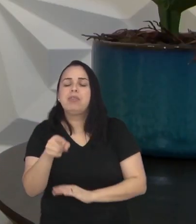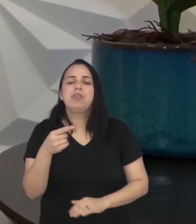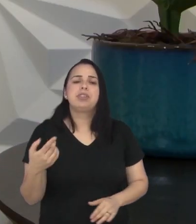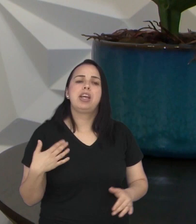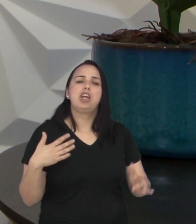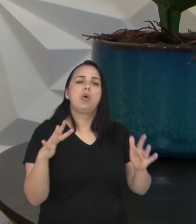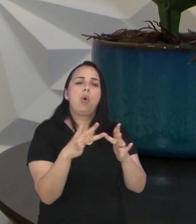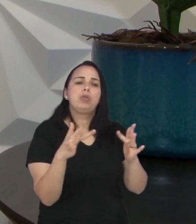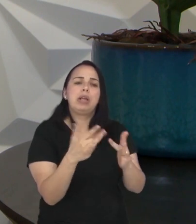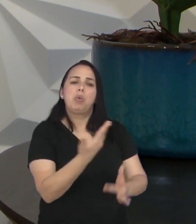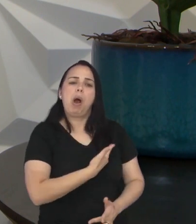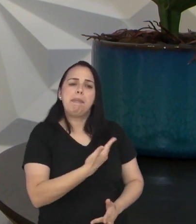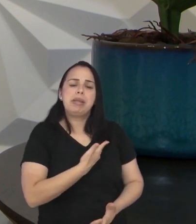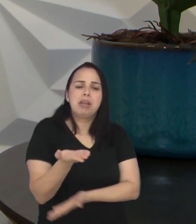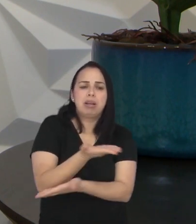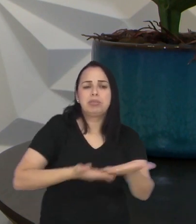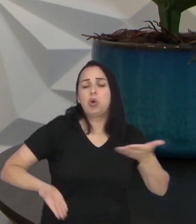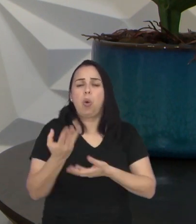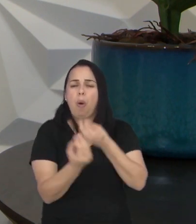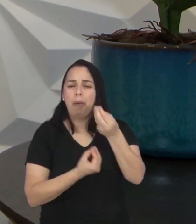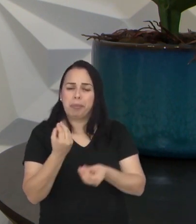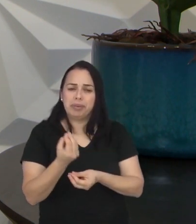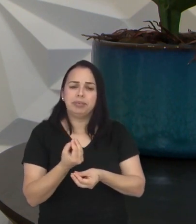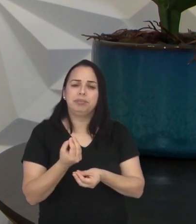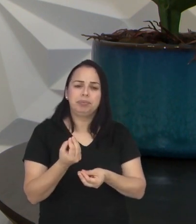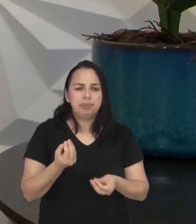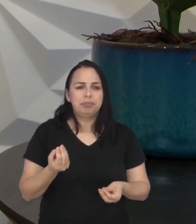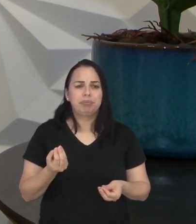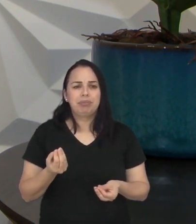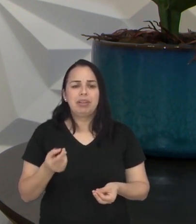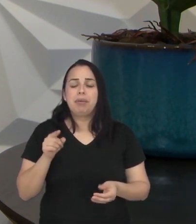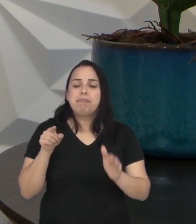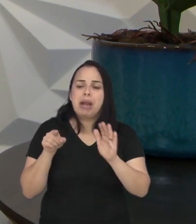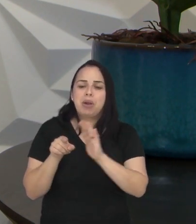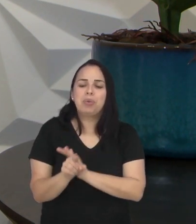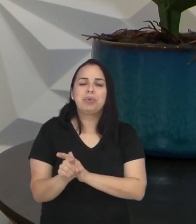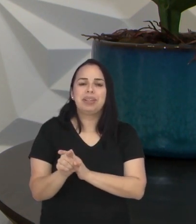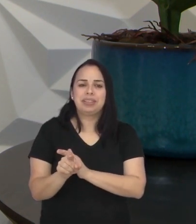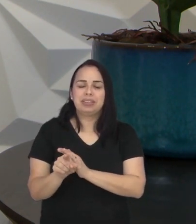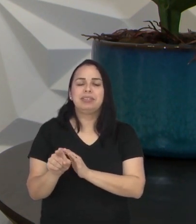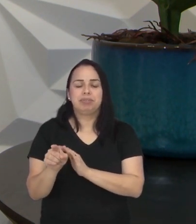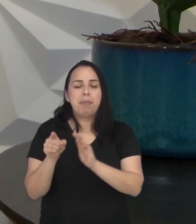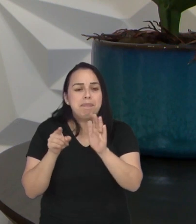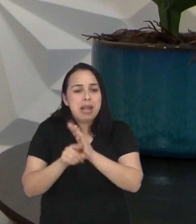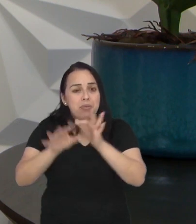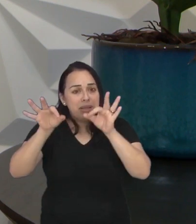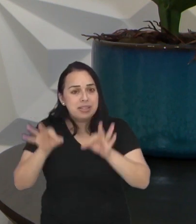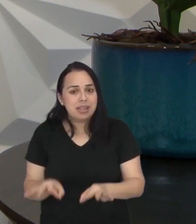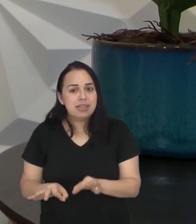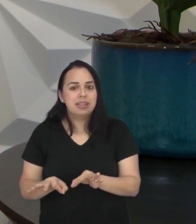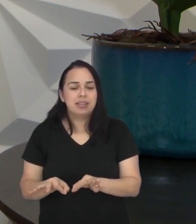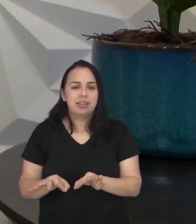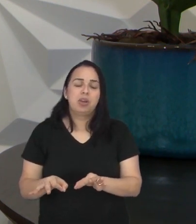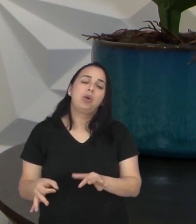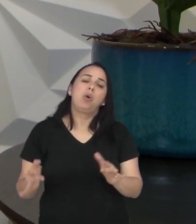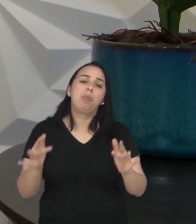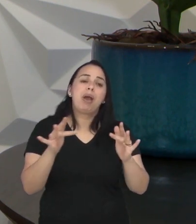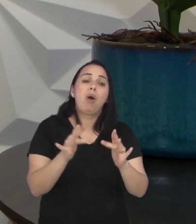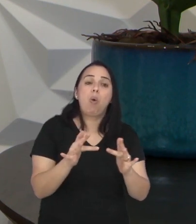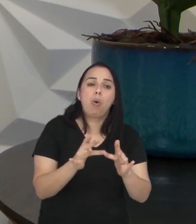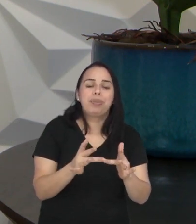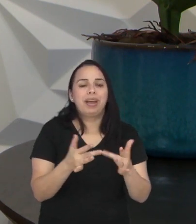se construir uma sociedade de paz. O gesto concreto da campanha acontece no Domingo de Ramos. Todo o valor arrecadado